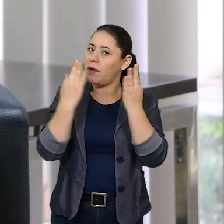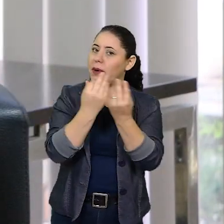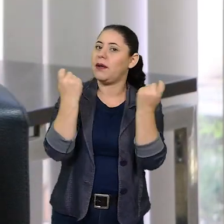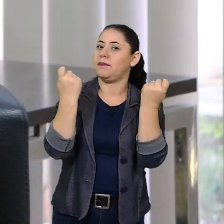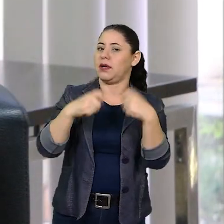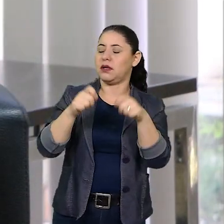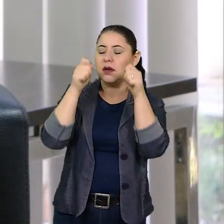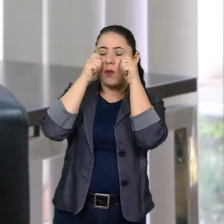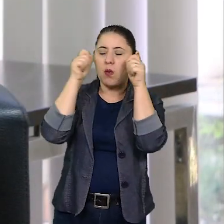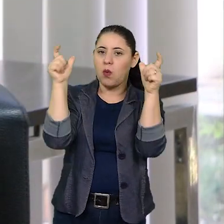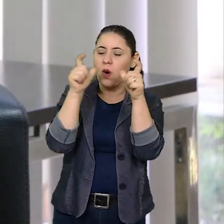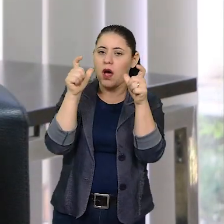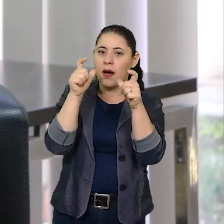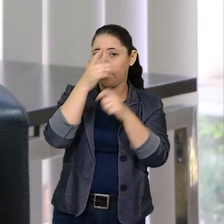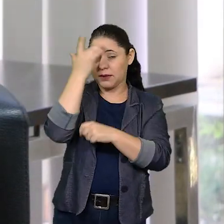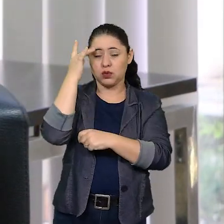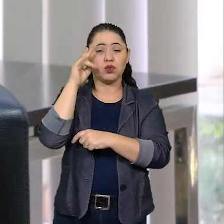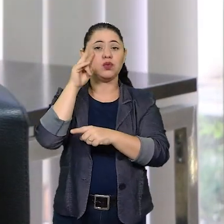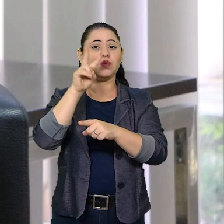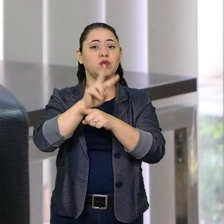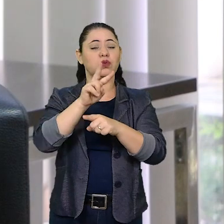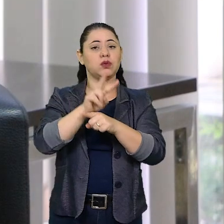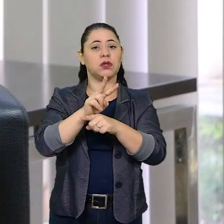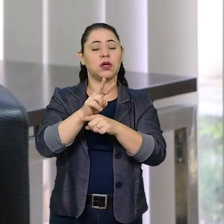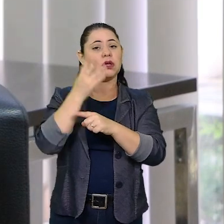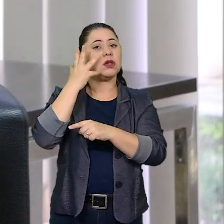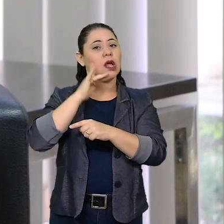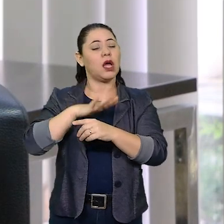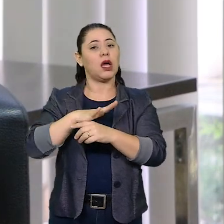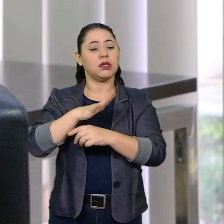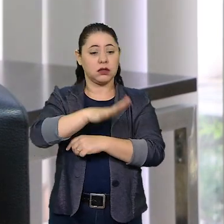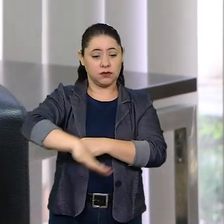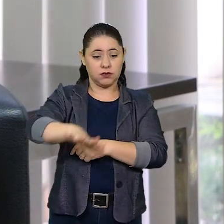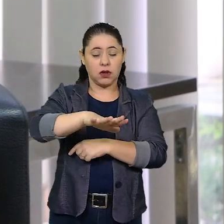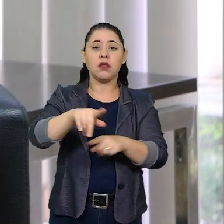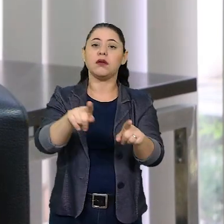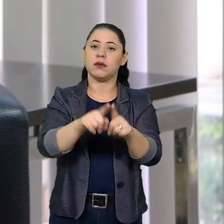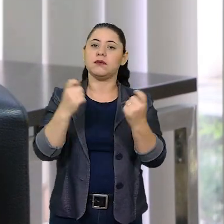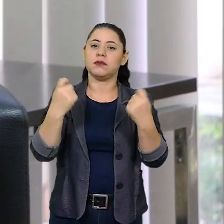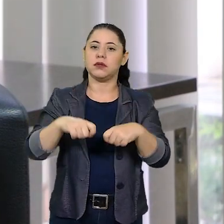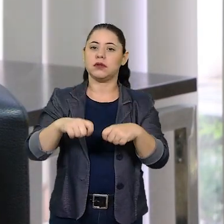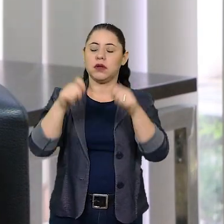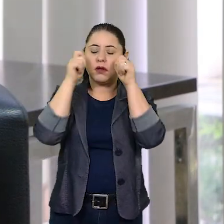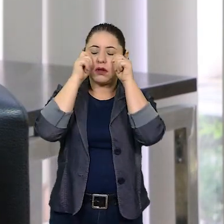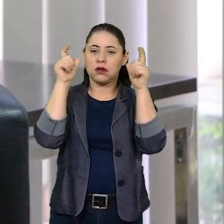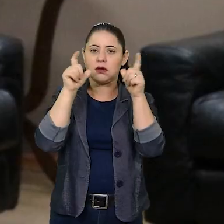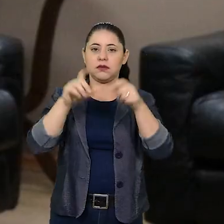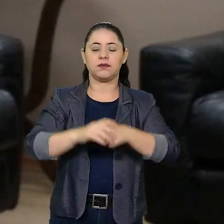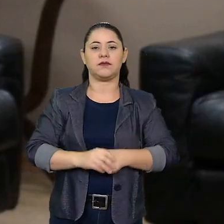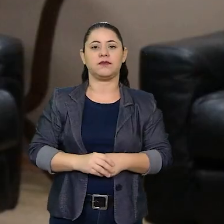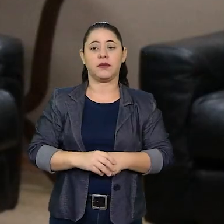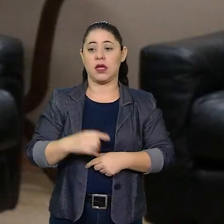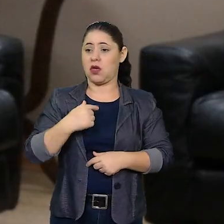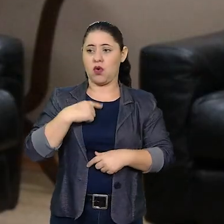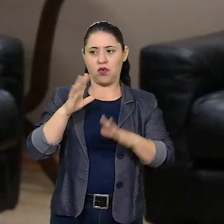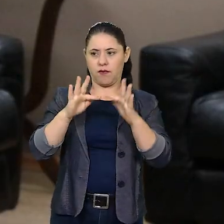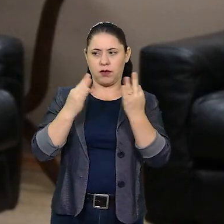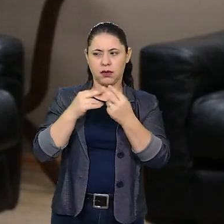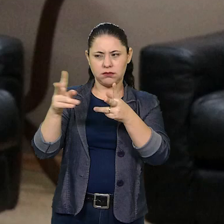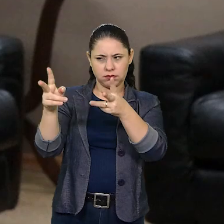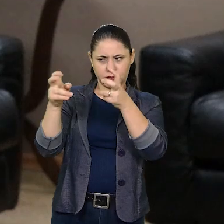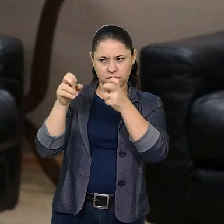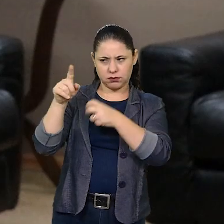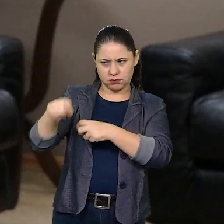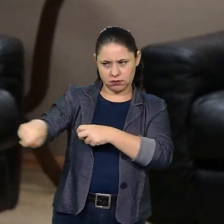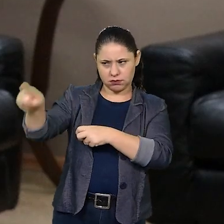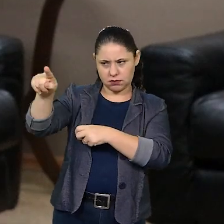as famílias, os cuidadores, as pessoas que estão em volta devem prestar atenção. Vamos supor, eu não sou da